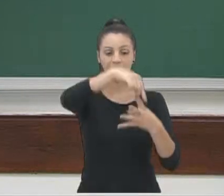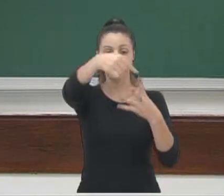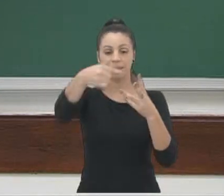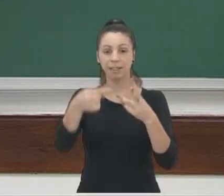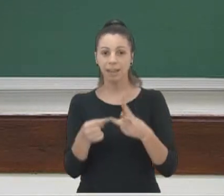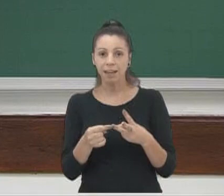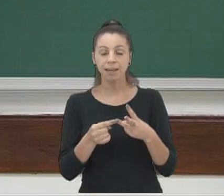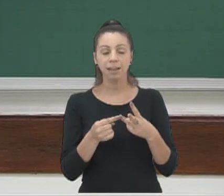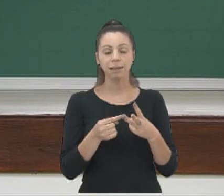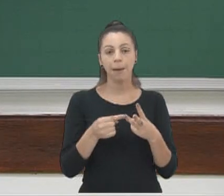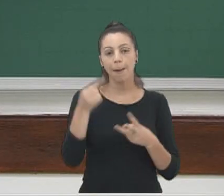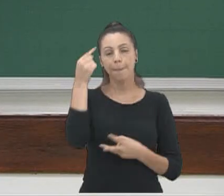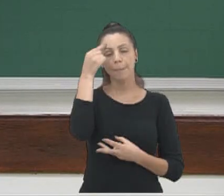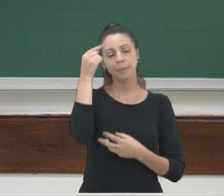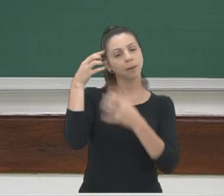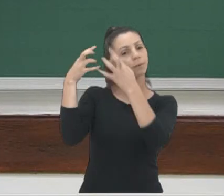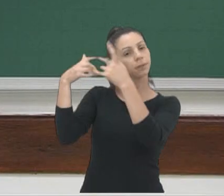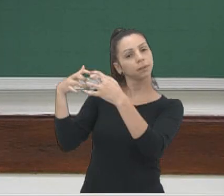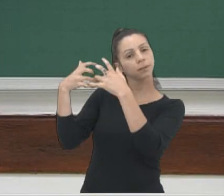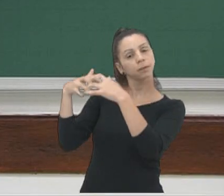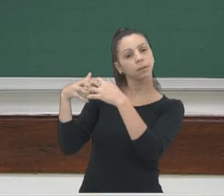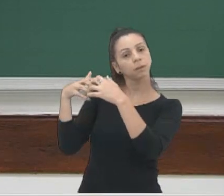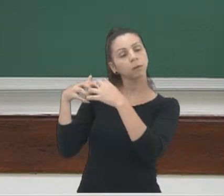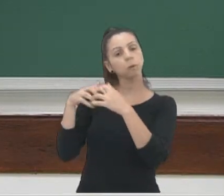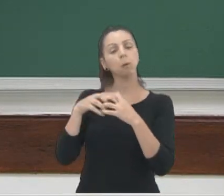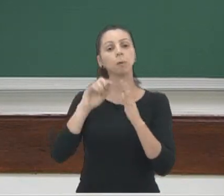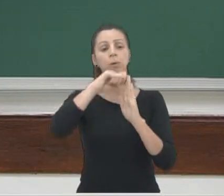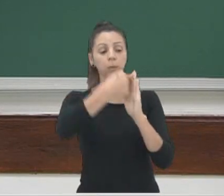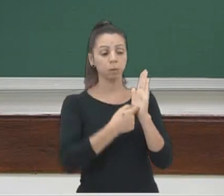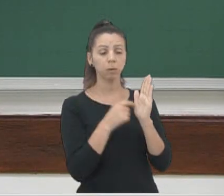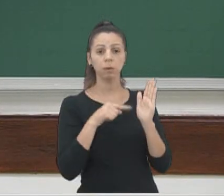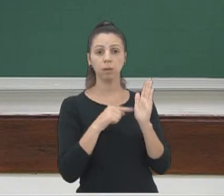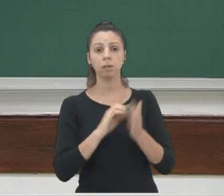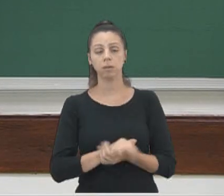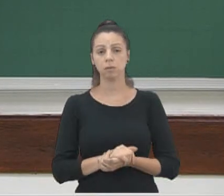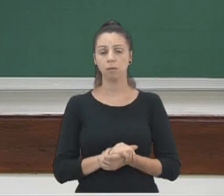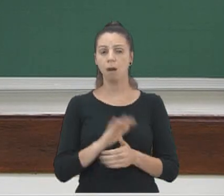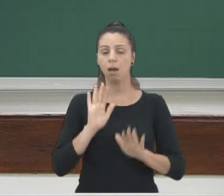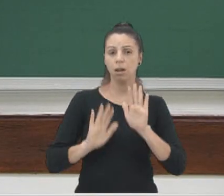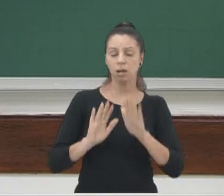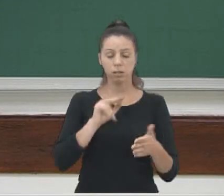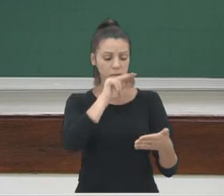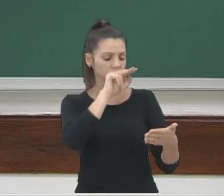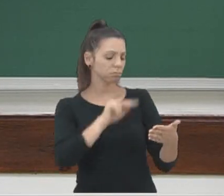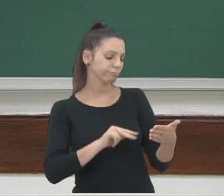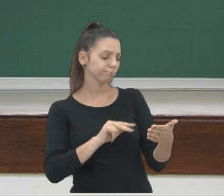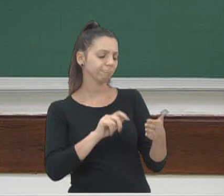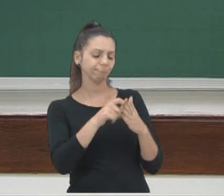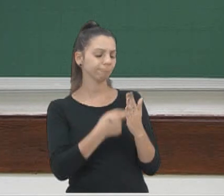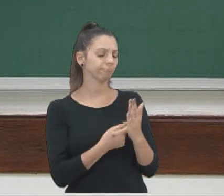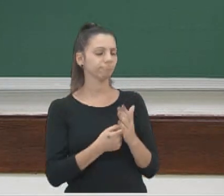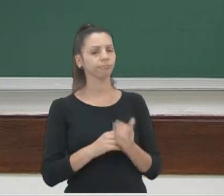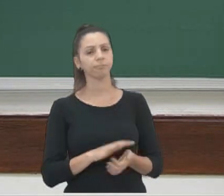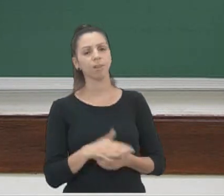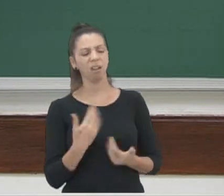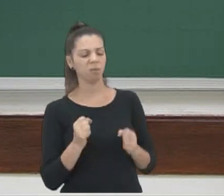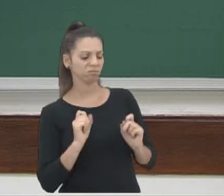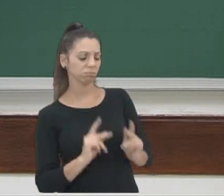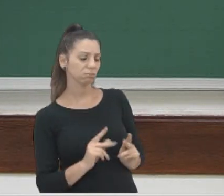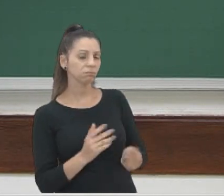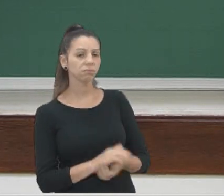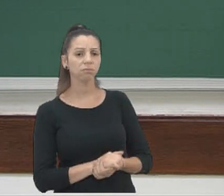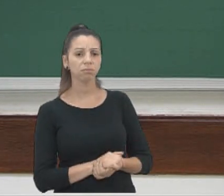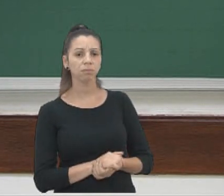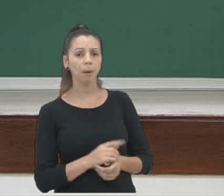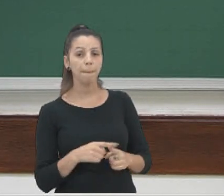para você pensar e refletir bem legal sobre esse texto. Porque às vezes você lê um texto e acha assim, tá.